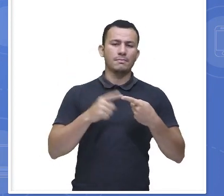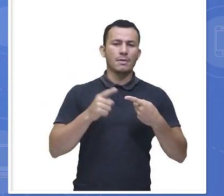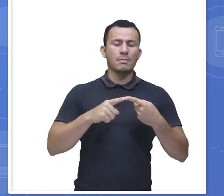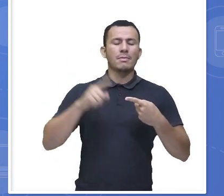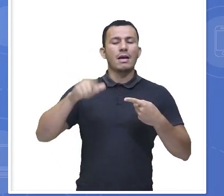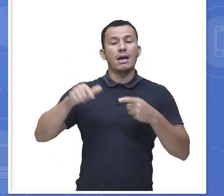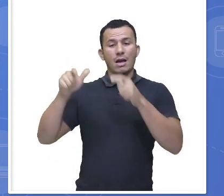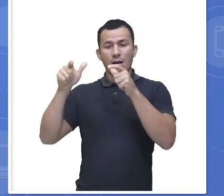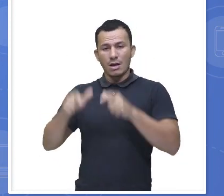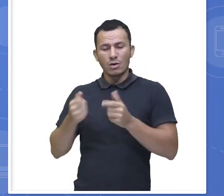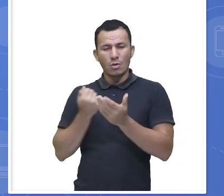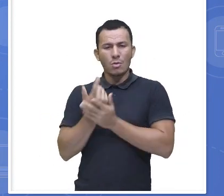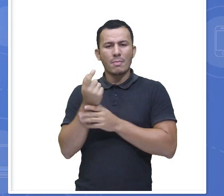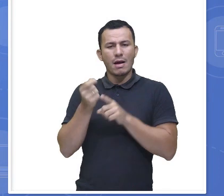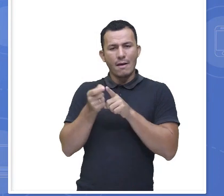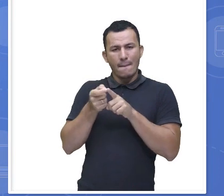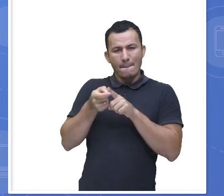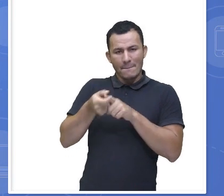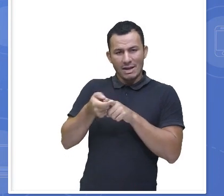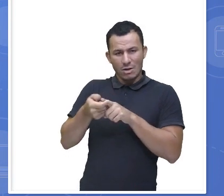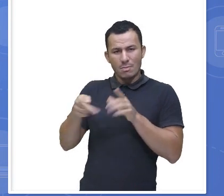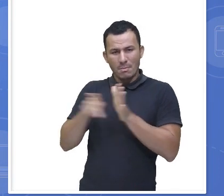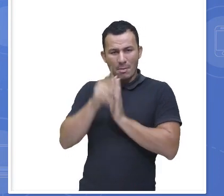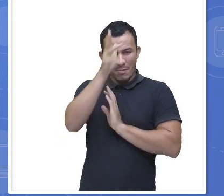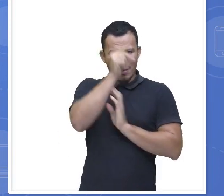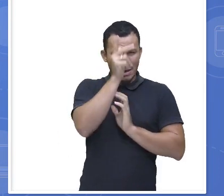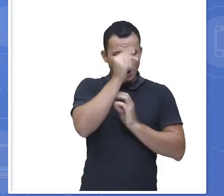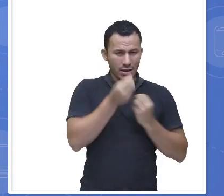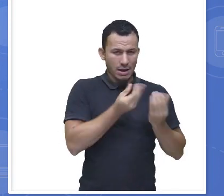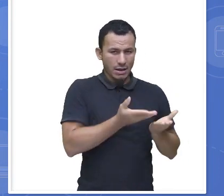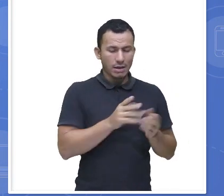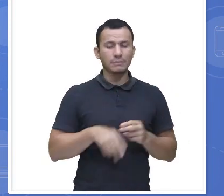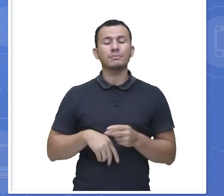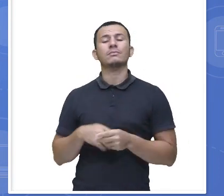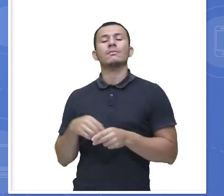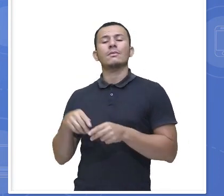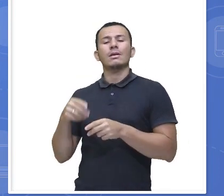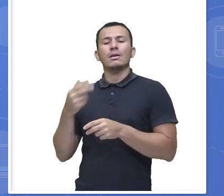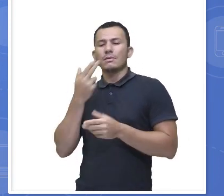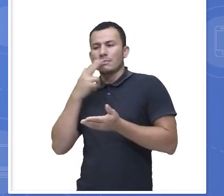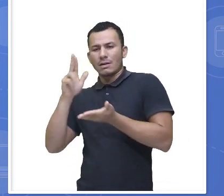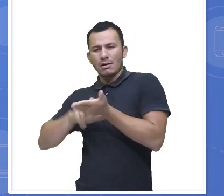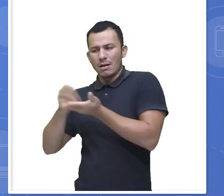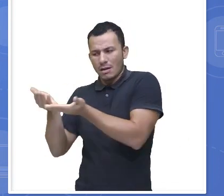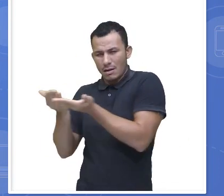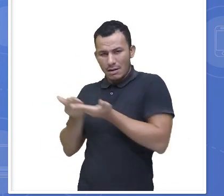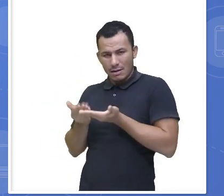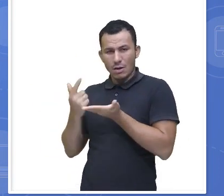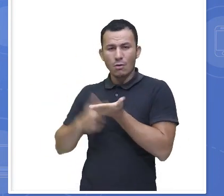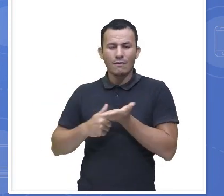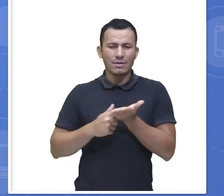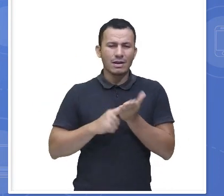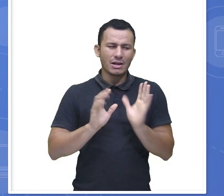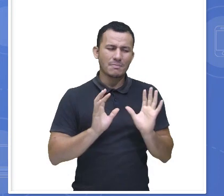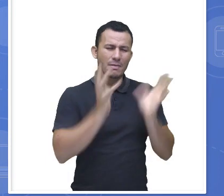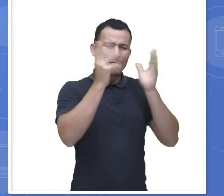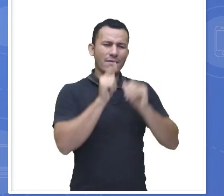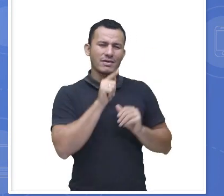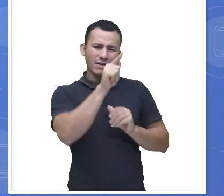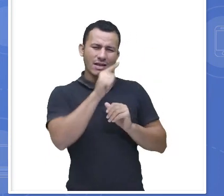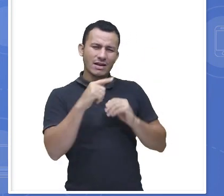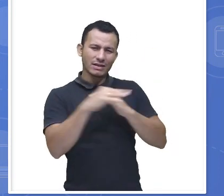estava comprando milho para as galinhas, e quando ele recebeu a carta dos Correios, convidando para a festa de emancipação da cidade